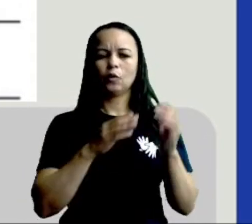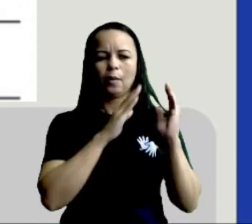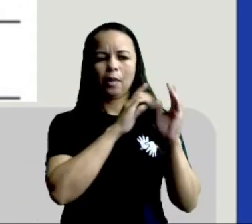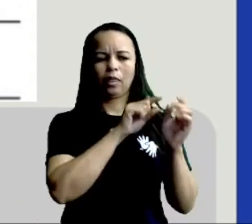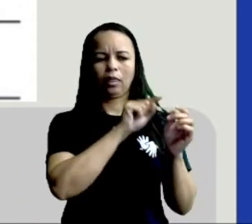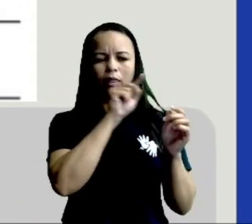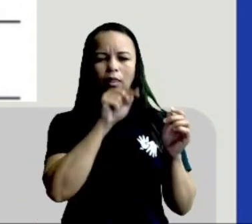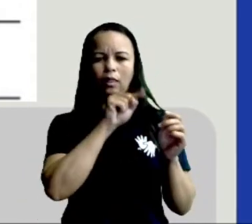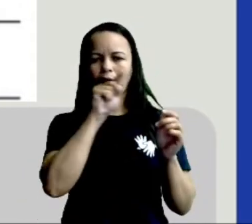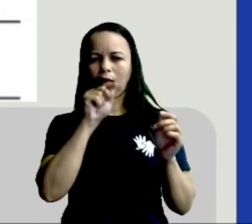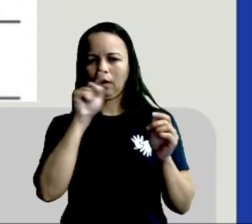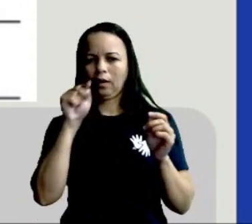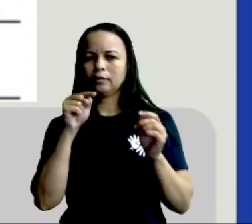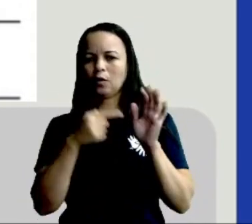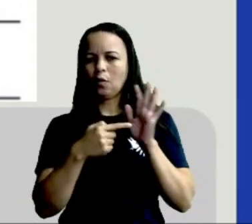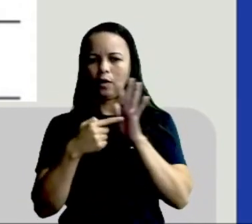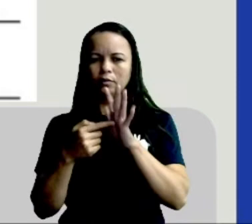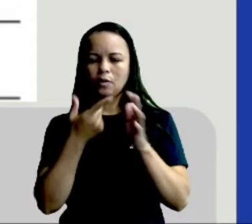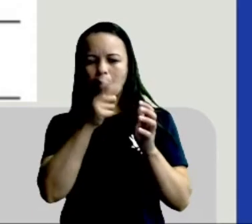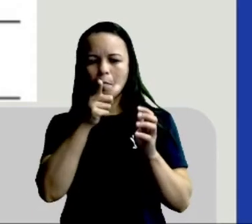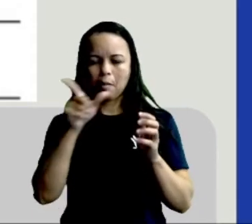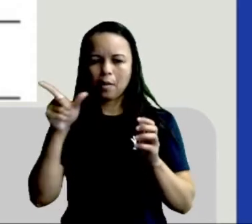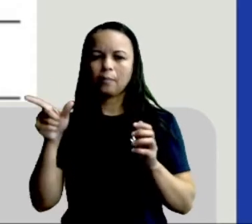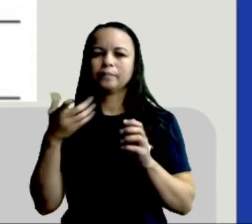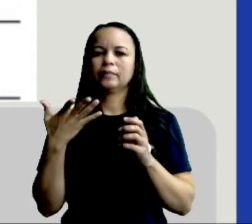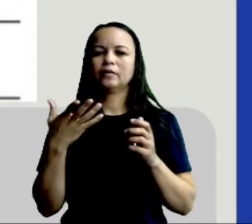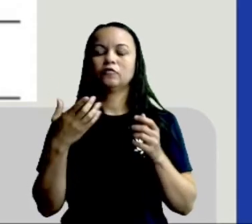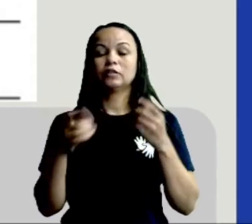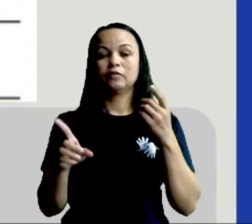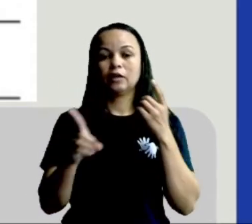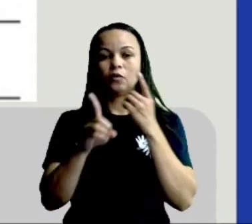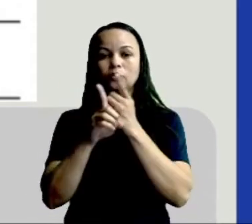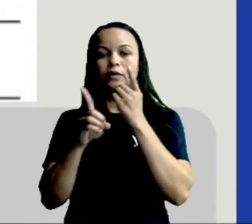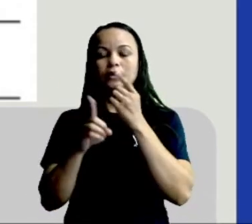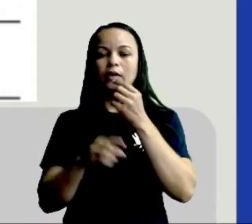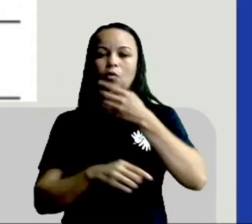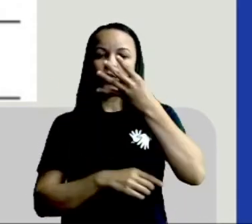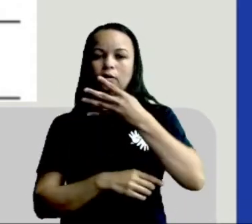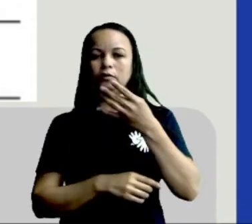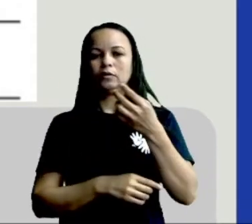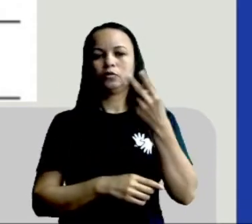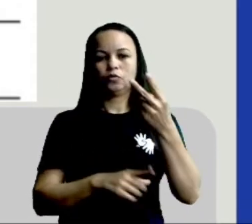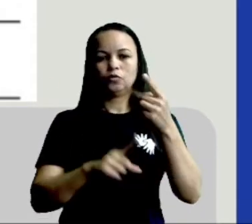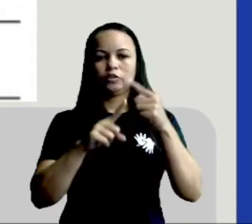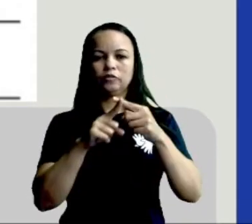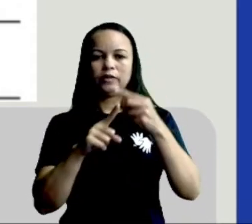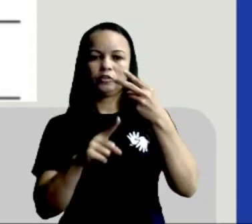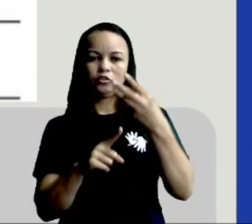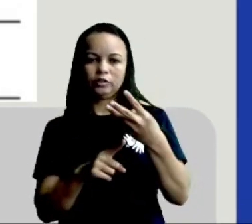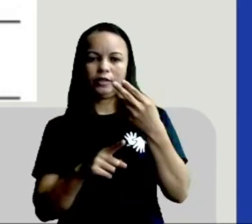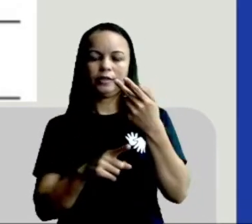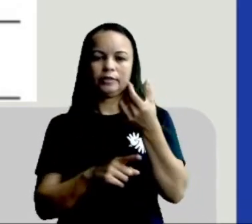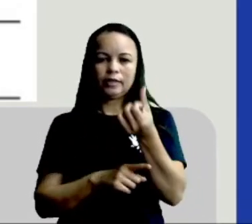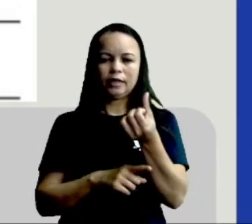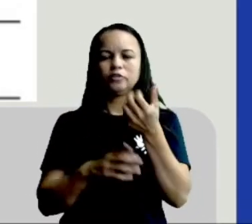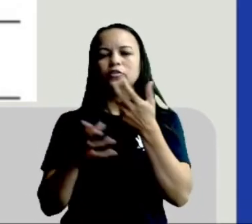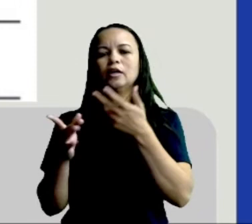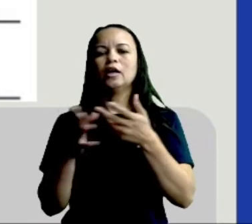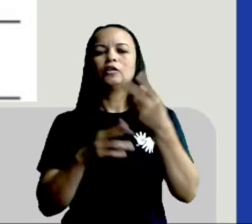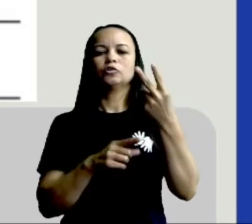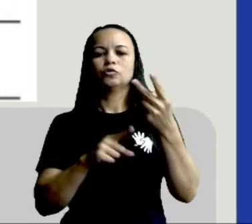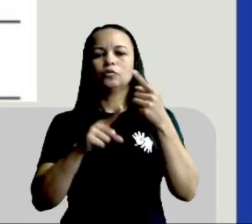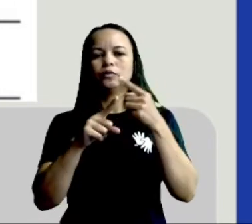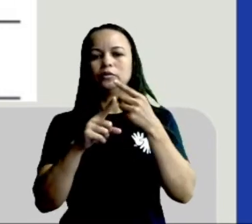setinhas por conta do espaço, mas vocês vão fazer essa análise até a 4ª coluna. 2 vezes 3, 6. 6 vezes 3,